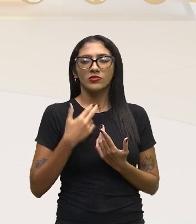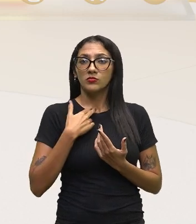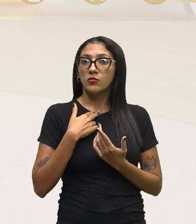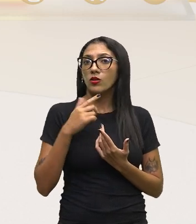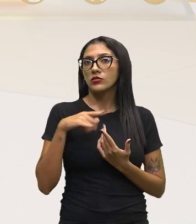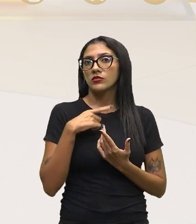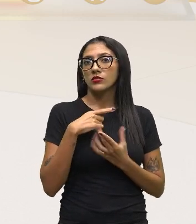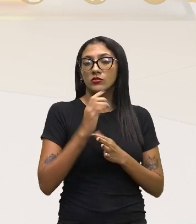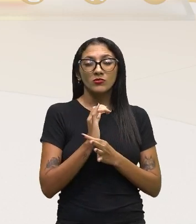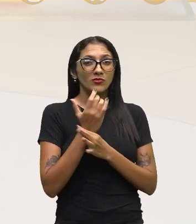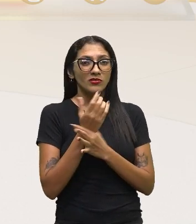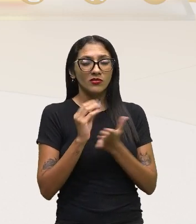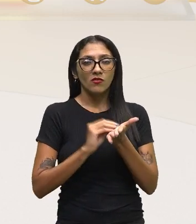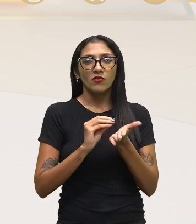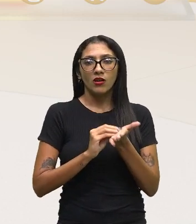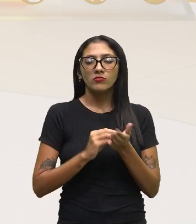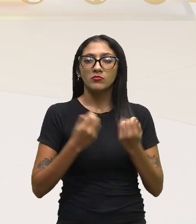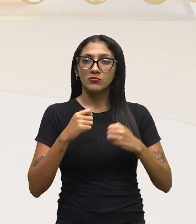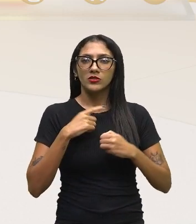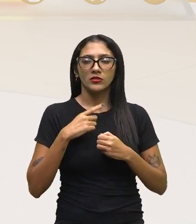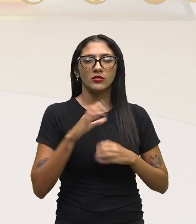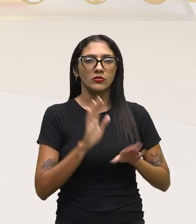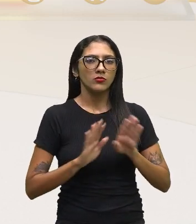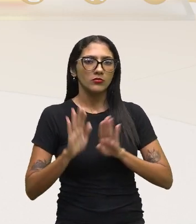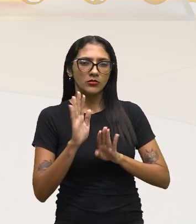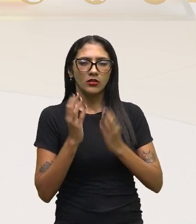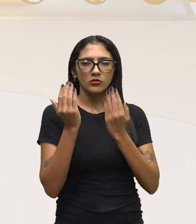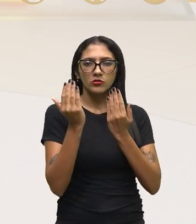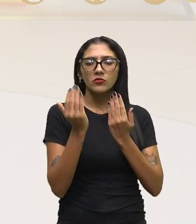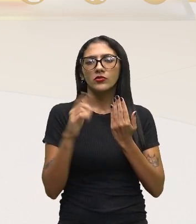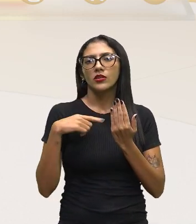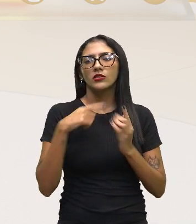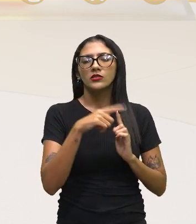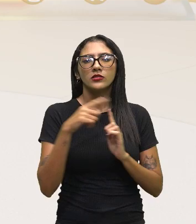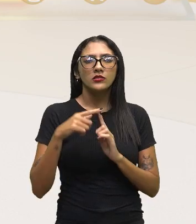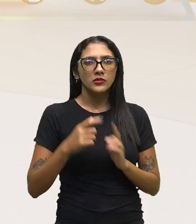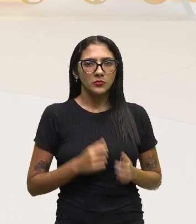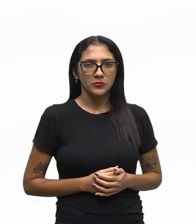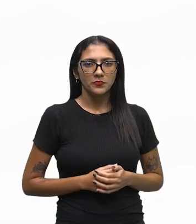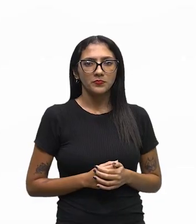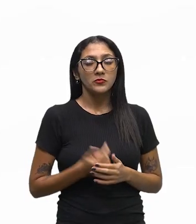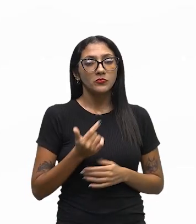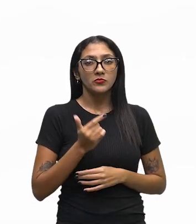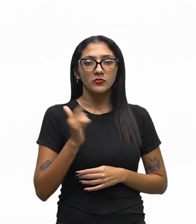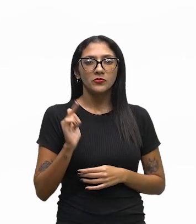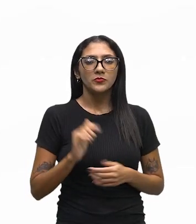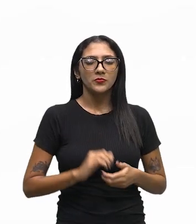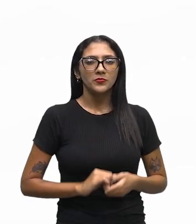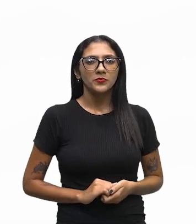prender a isso, a gente tem que ter muito cuidado com essa heurística. Vamos ver o próximo.